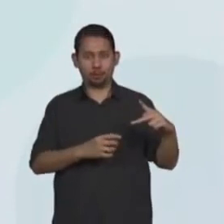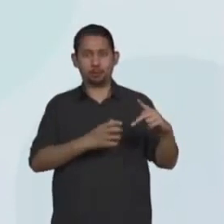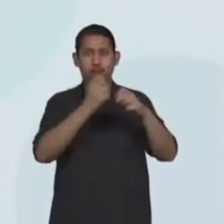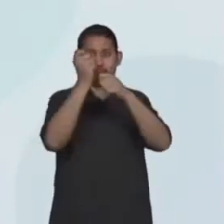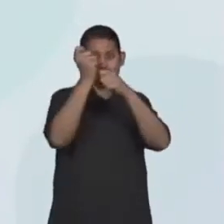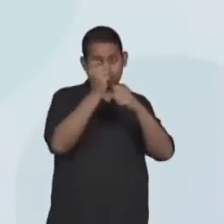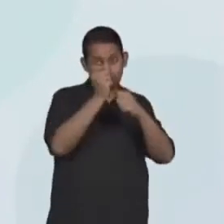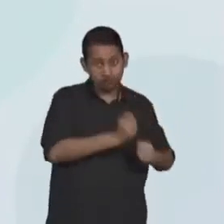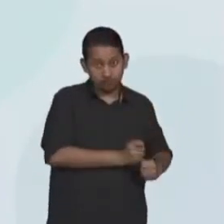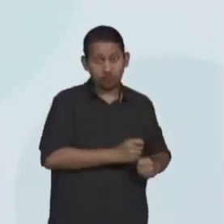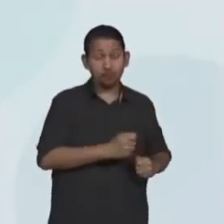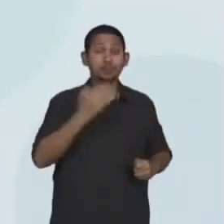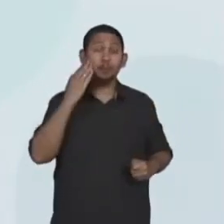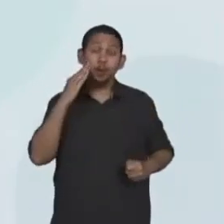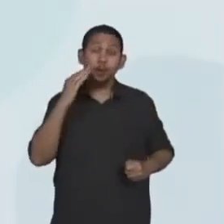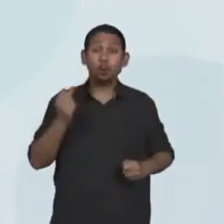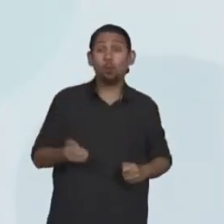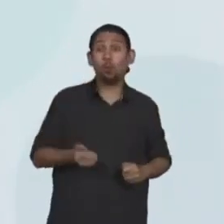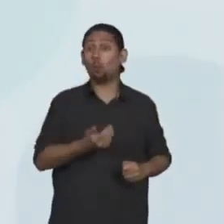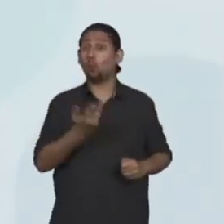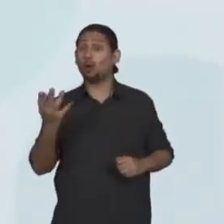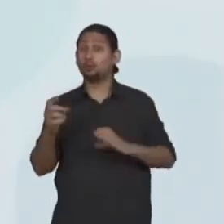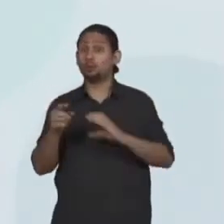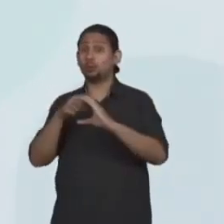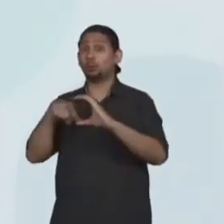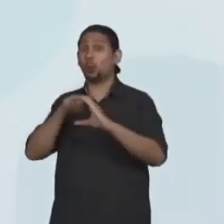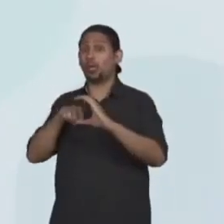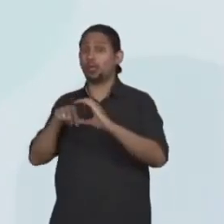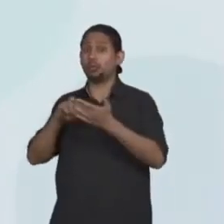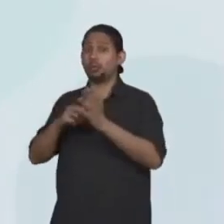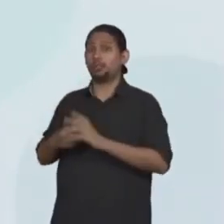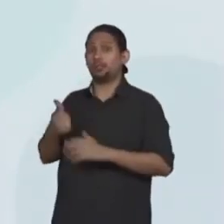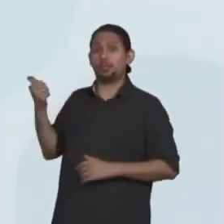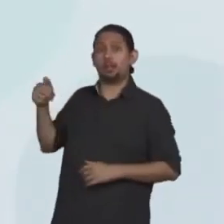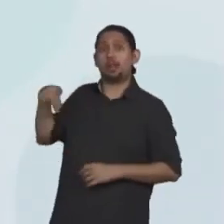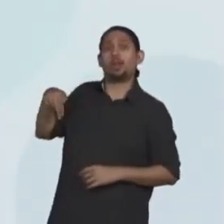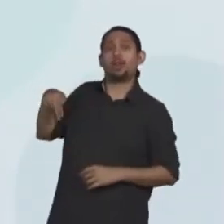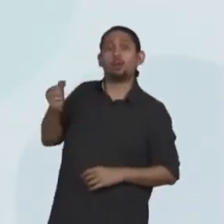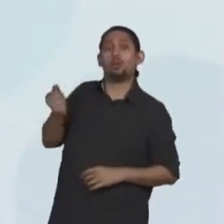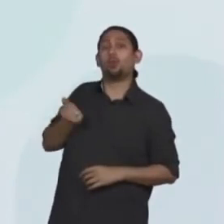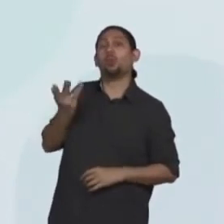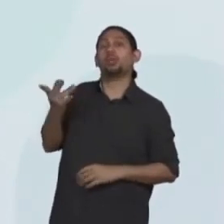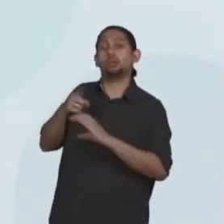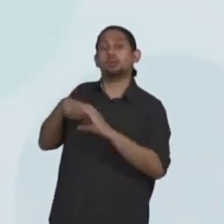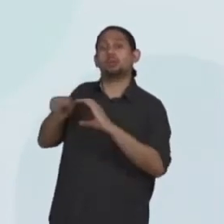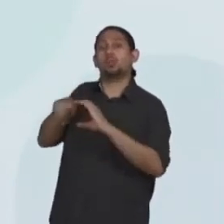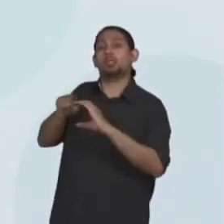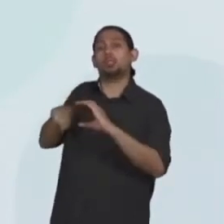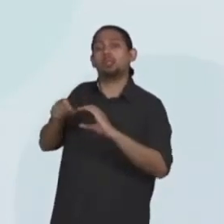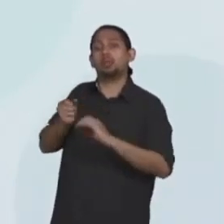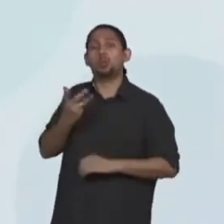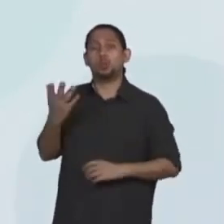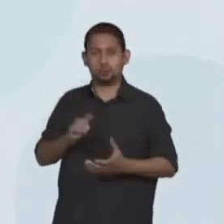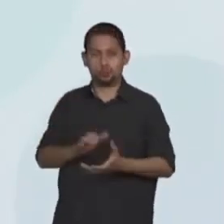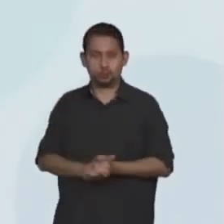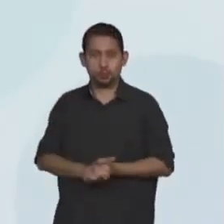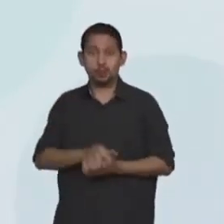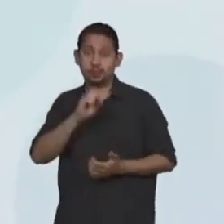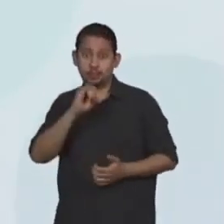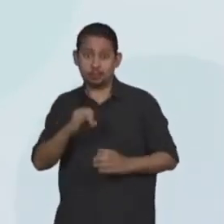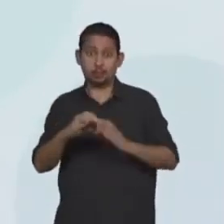base o número de polias móveis, o N, configurando a seguinte equação. Então, com polias